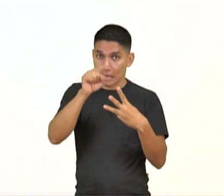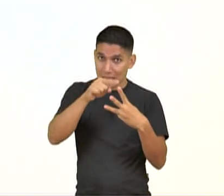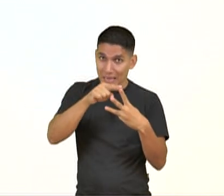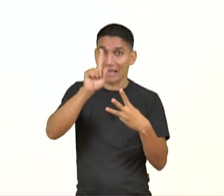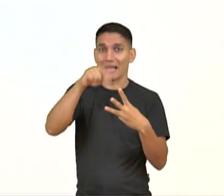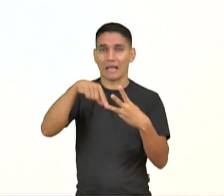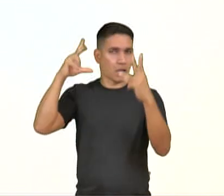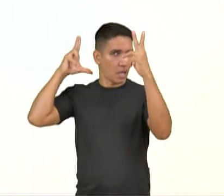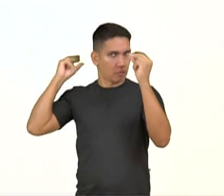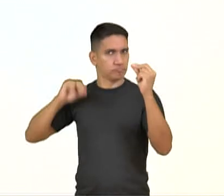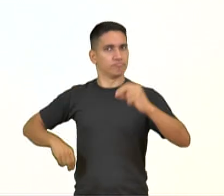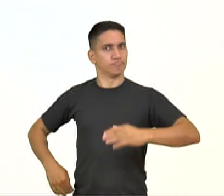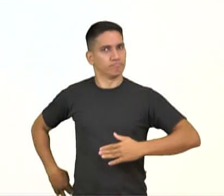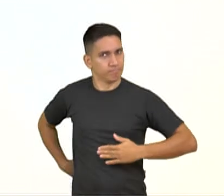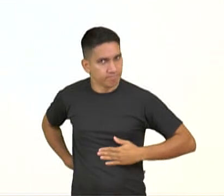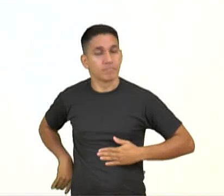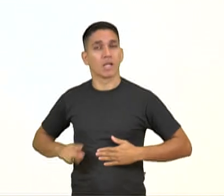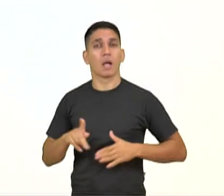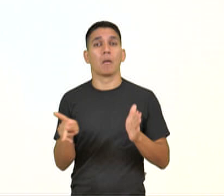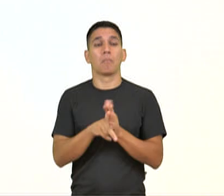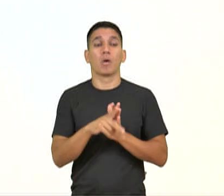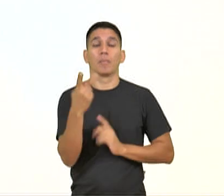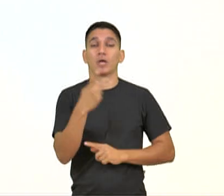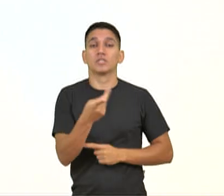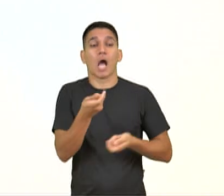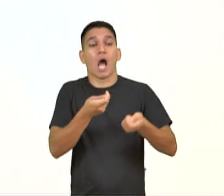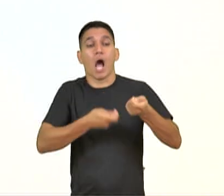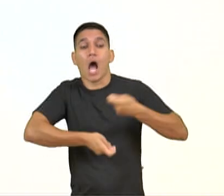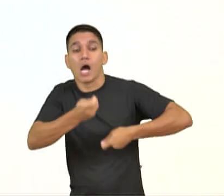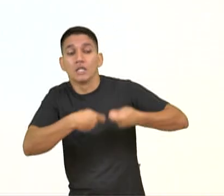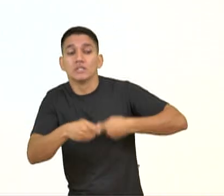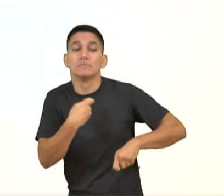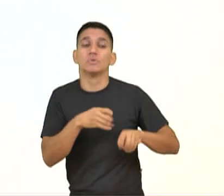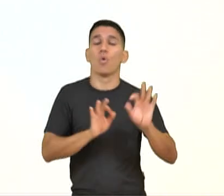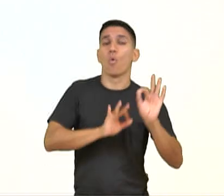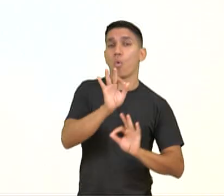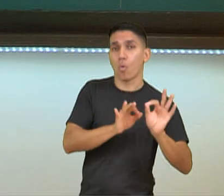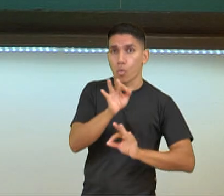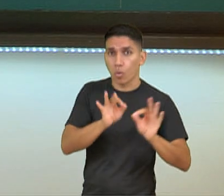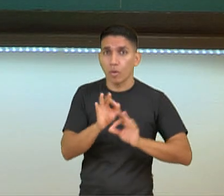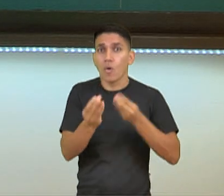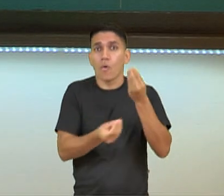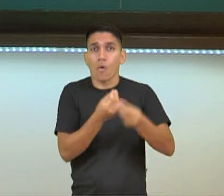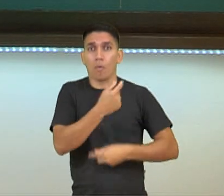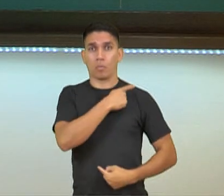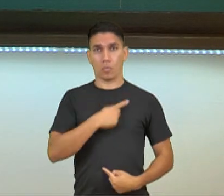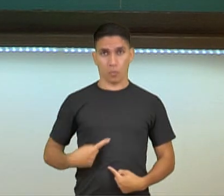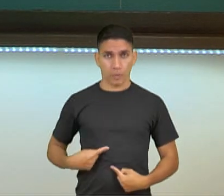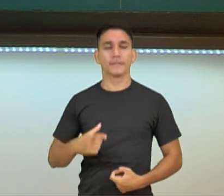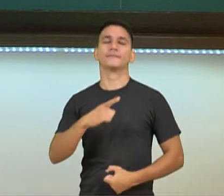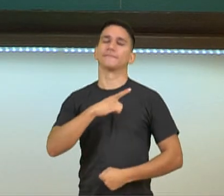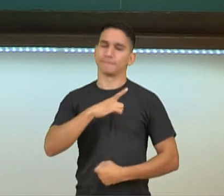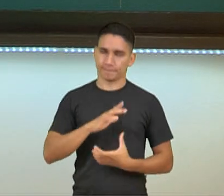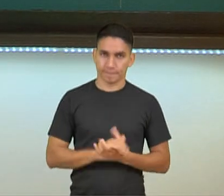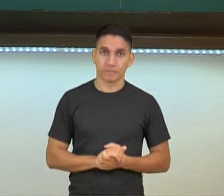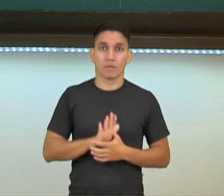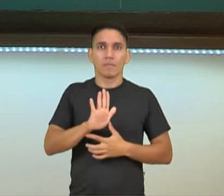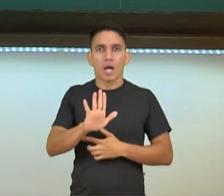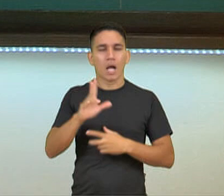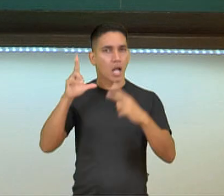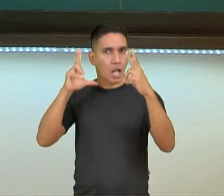Bonaparte, teriam uma parte na administração, na organização desse governo. No entanto, o